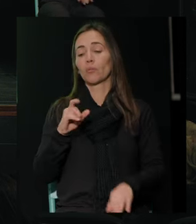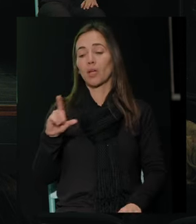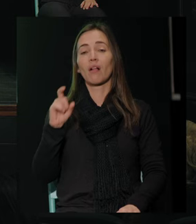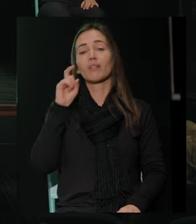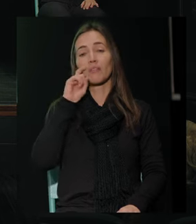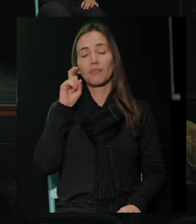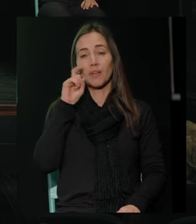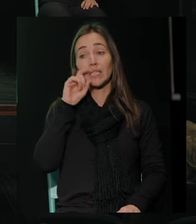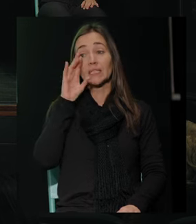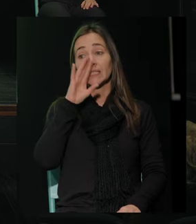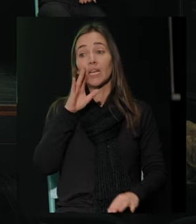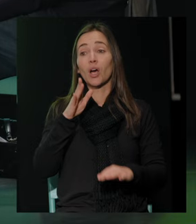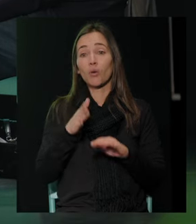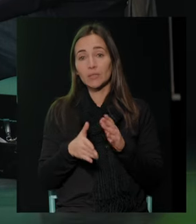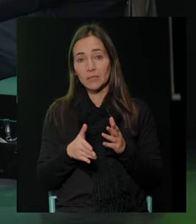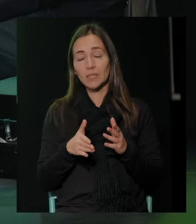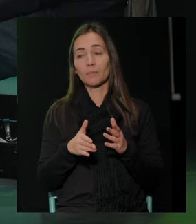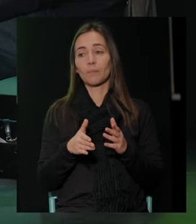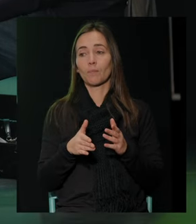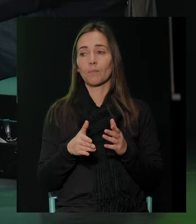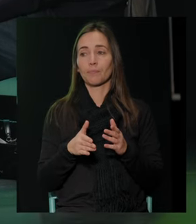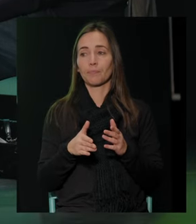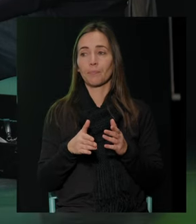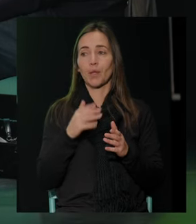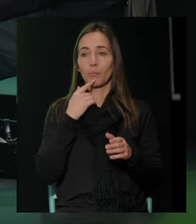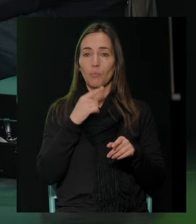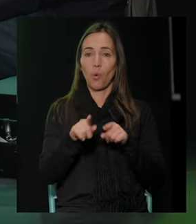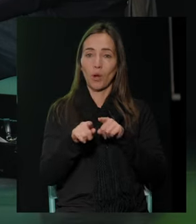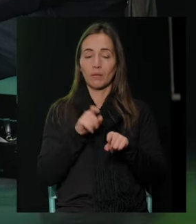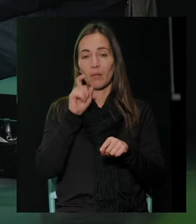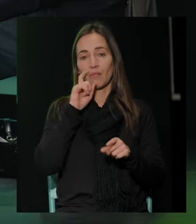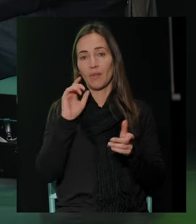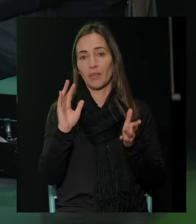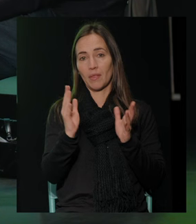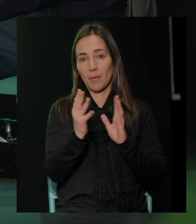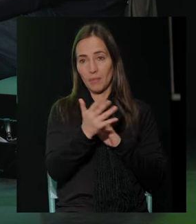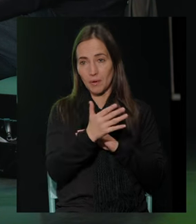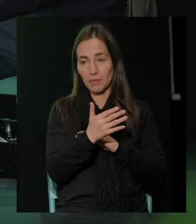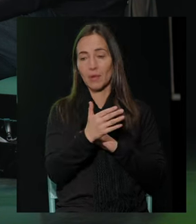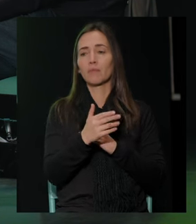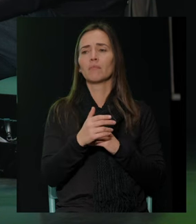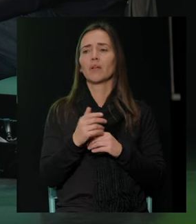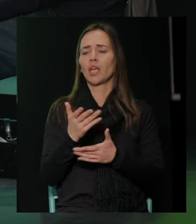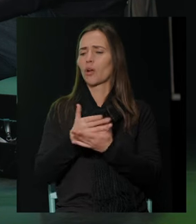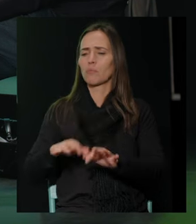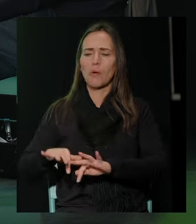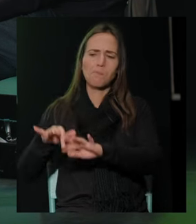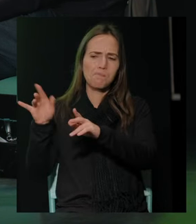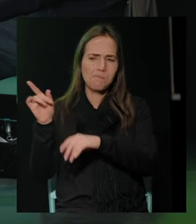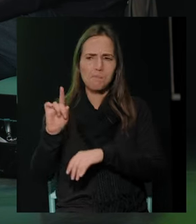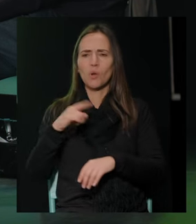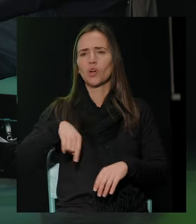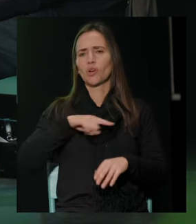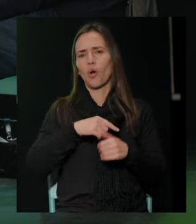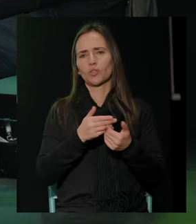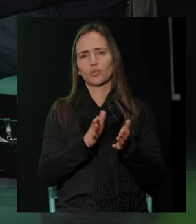se acontecer uma política ecológica, que não haverá crescimento económico, iremos todos ser